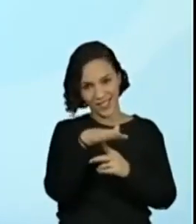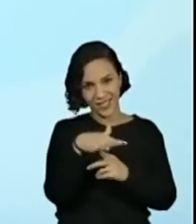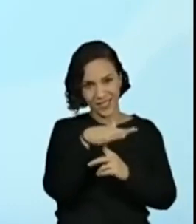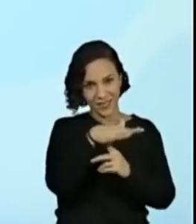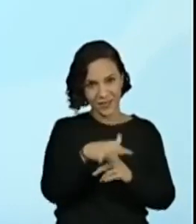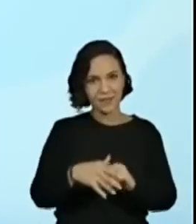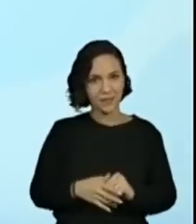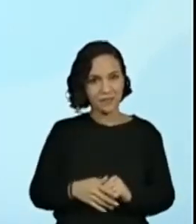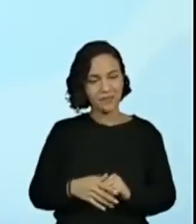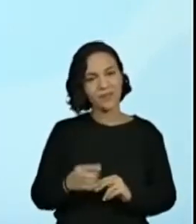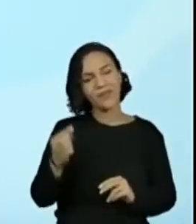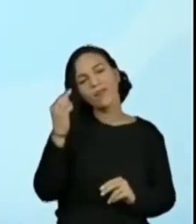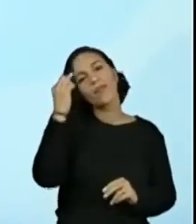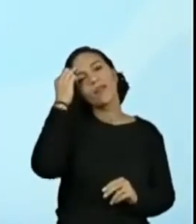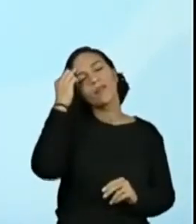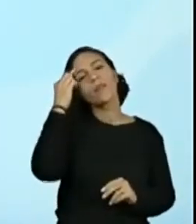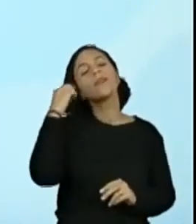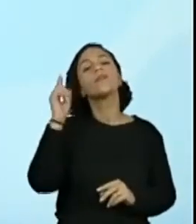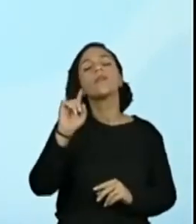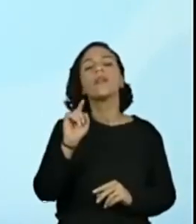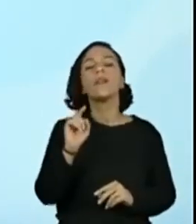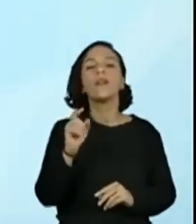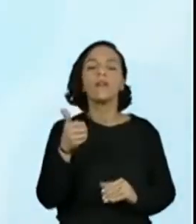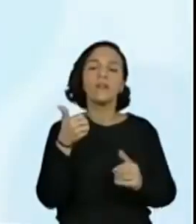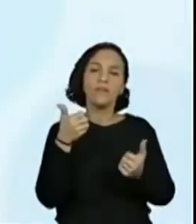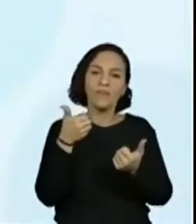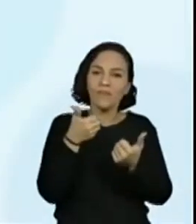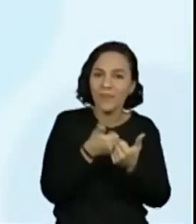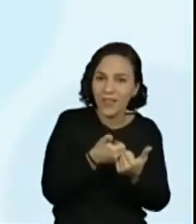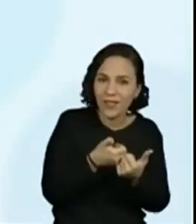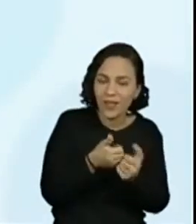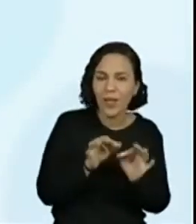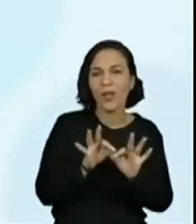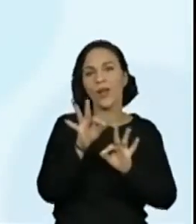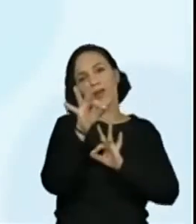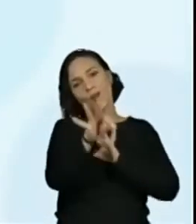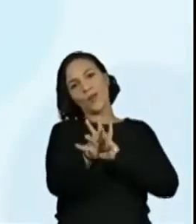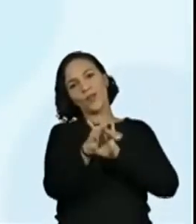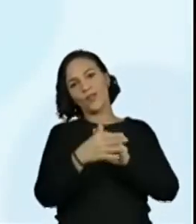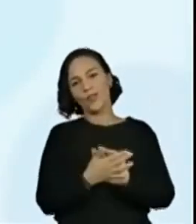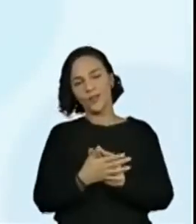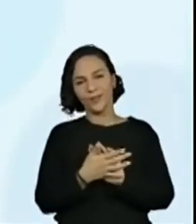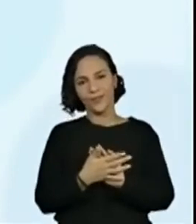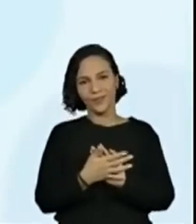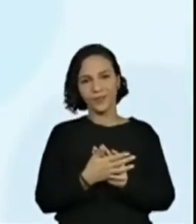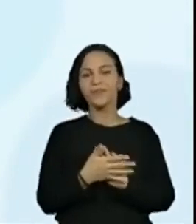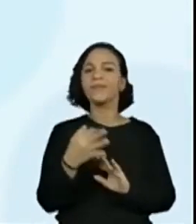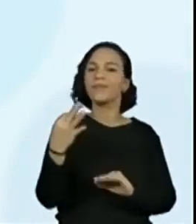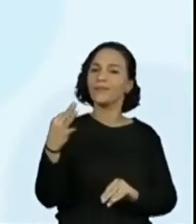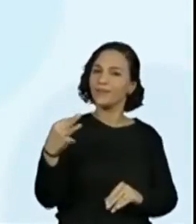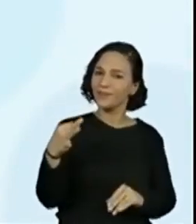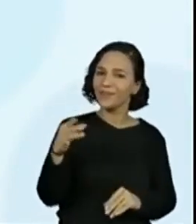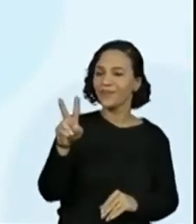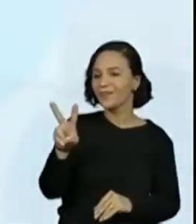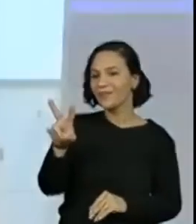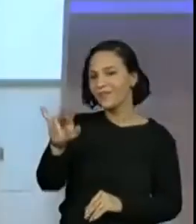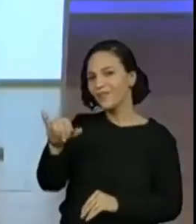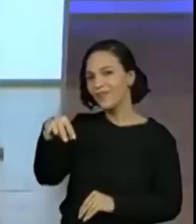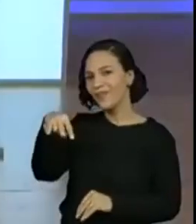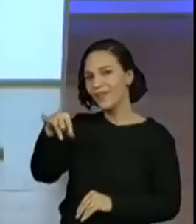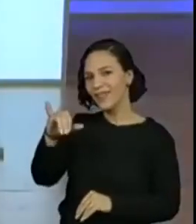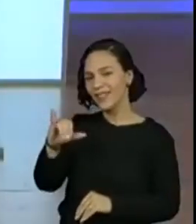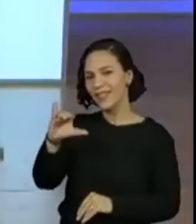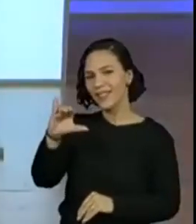é? Pensando no perto e no longe, que é o que a gente... Isso o Vinícius colocou lá, a padaria, né? está